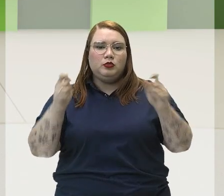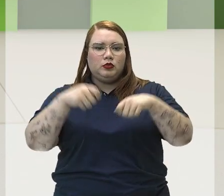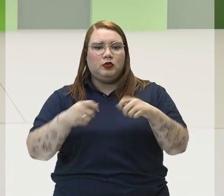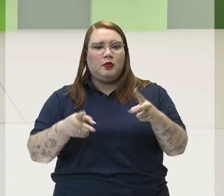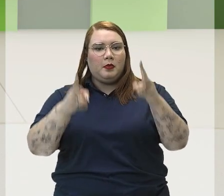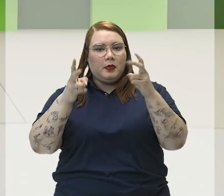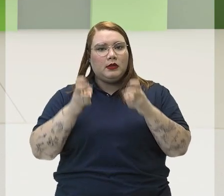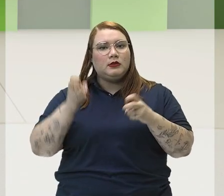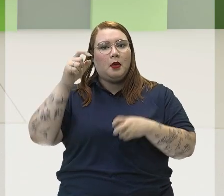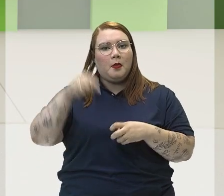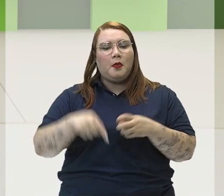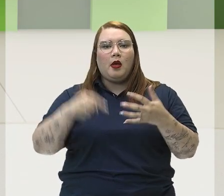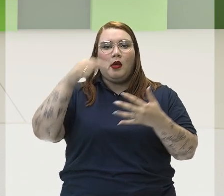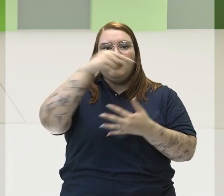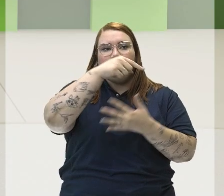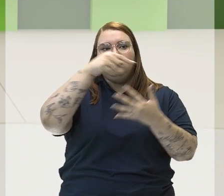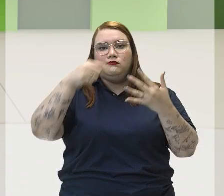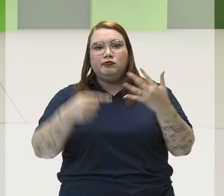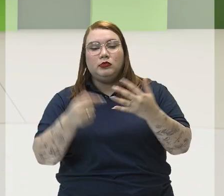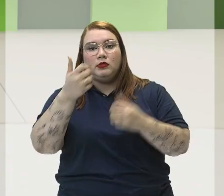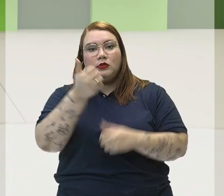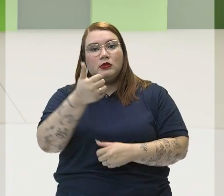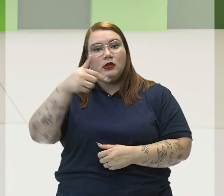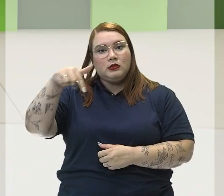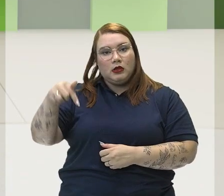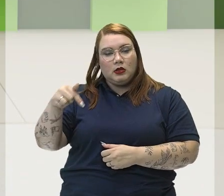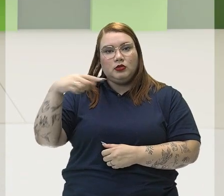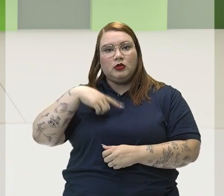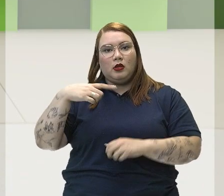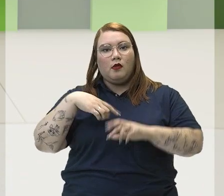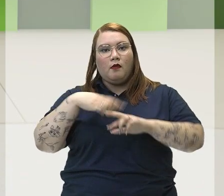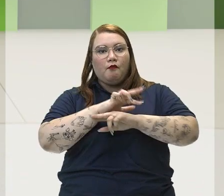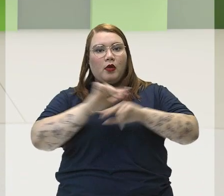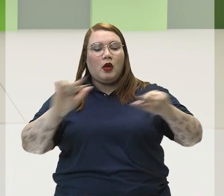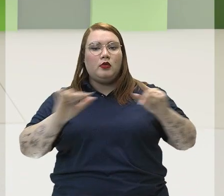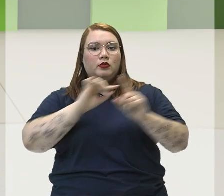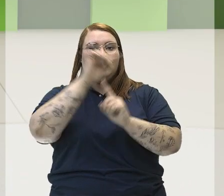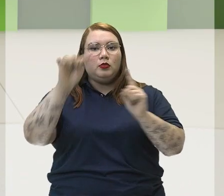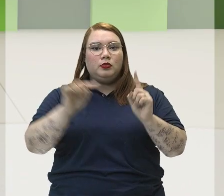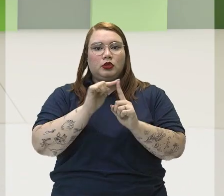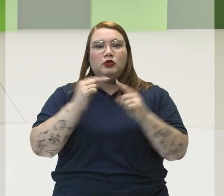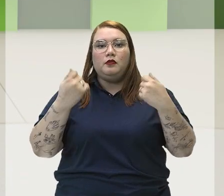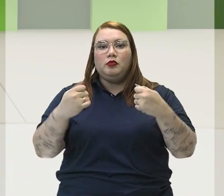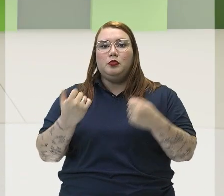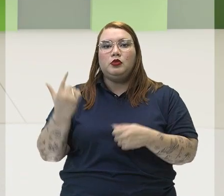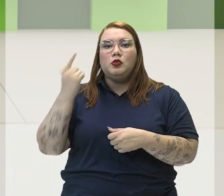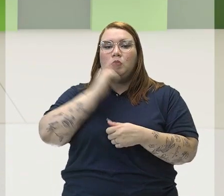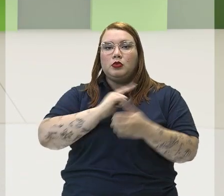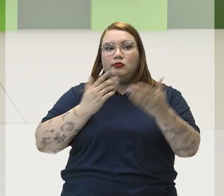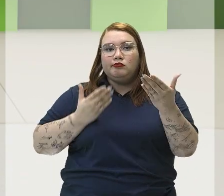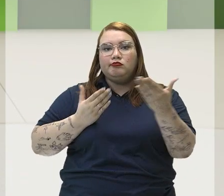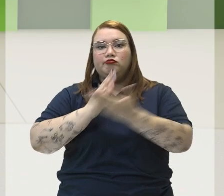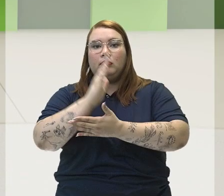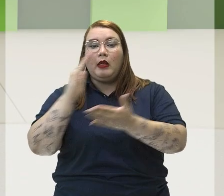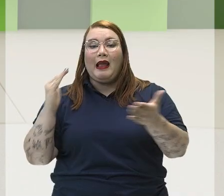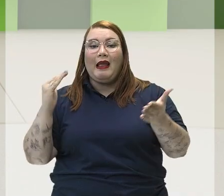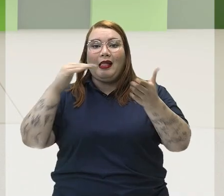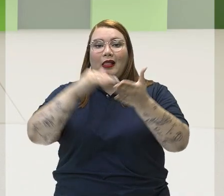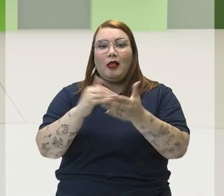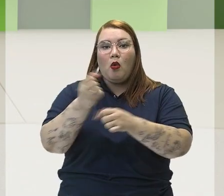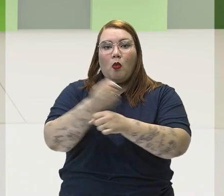são 17 objetivos com diferentes metas que devem ser alcançadas até